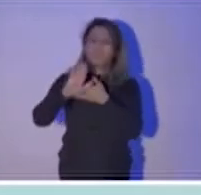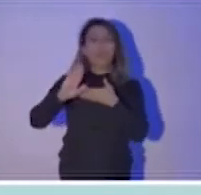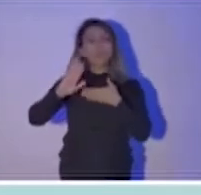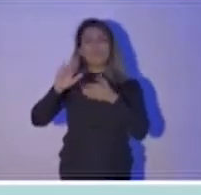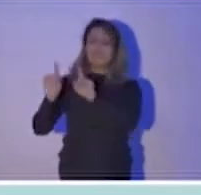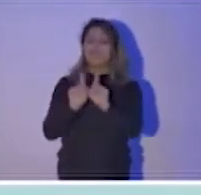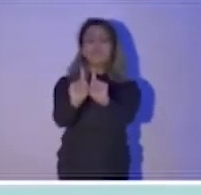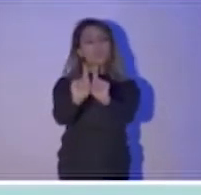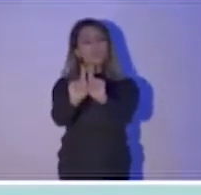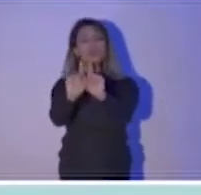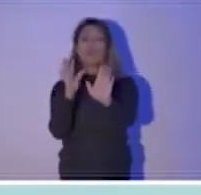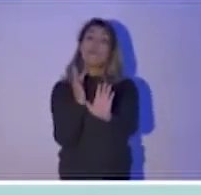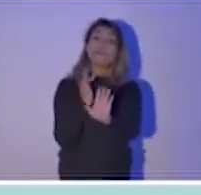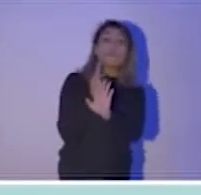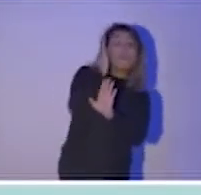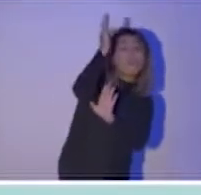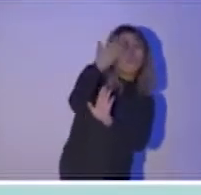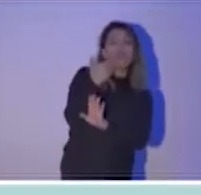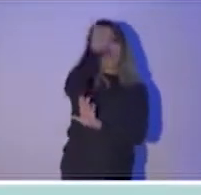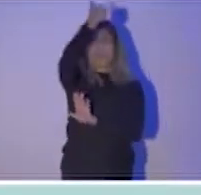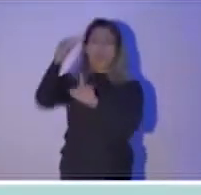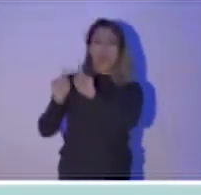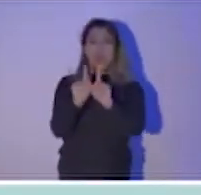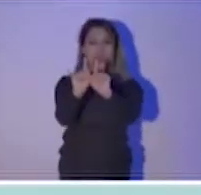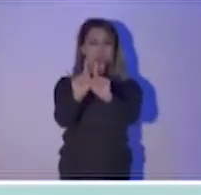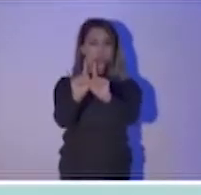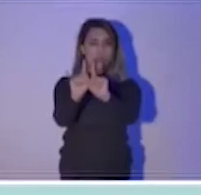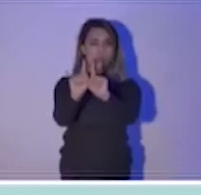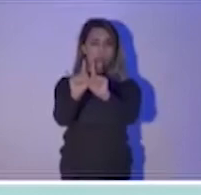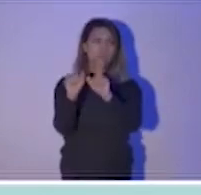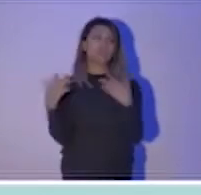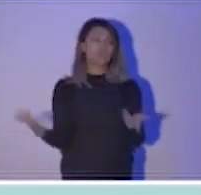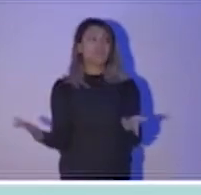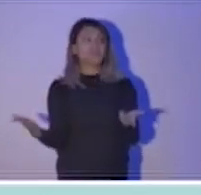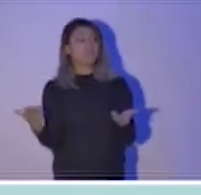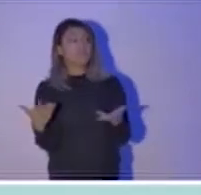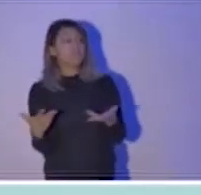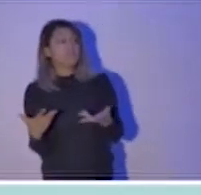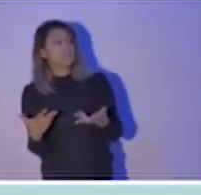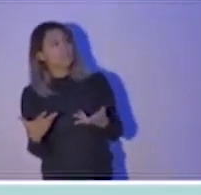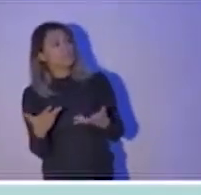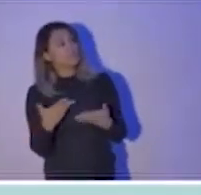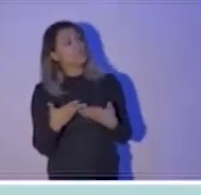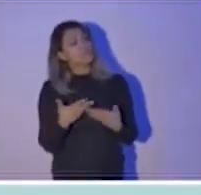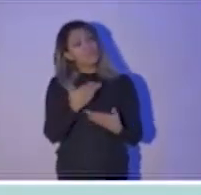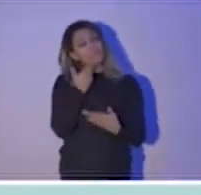E aí, Camila, eu tinha posto isso na minha fala, mas eu achei